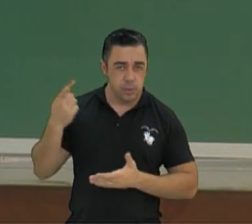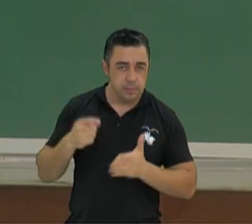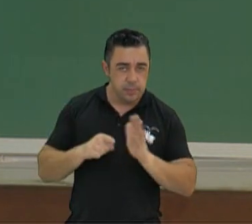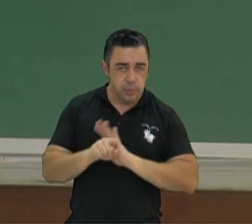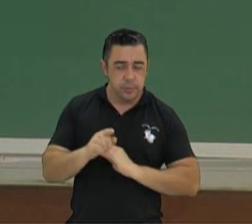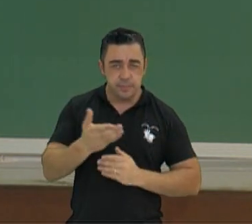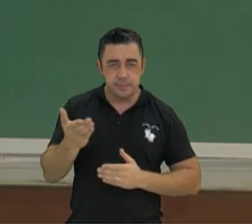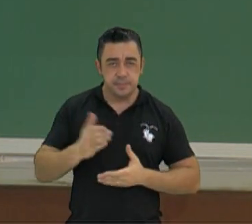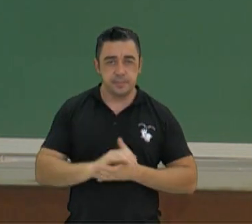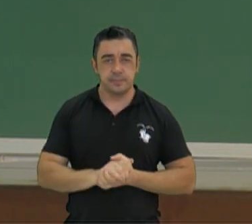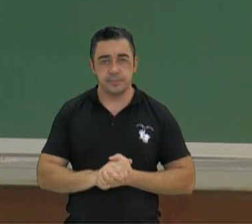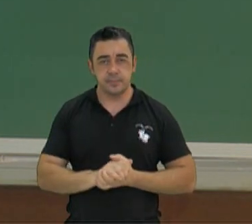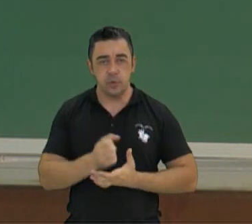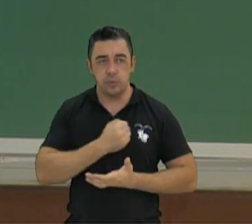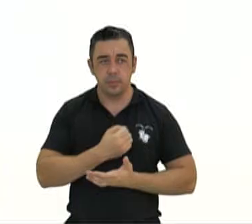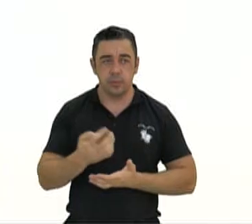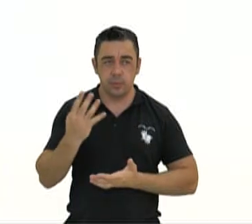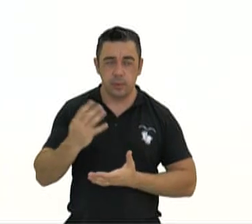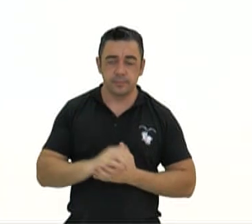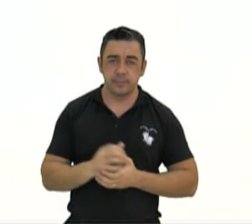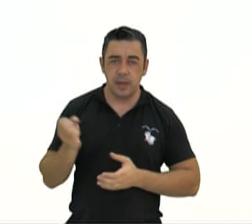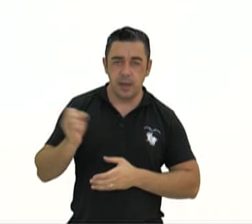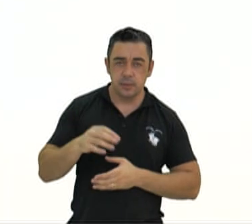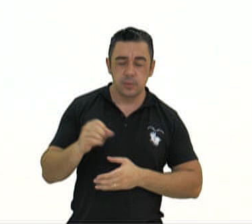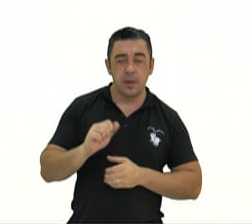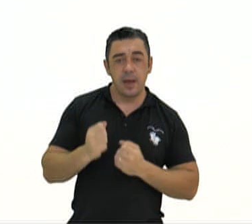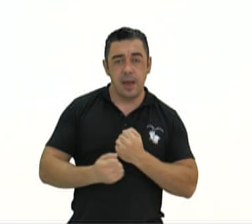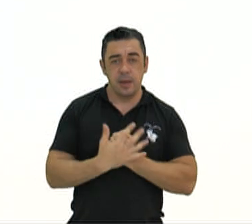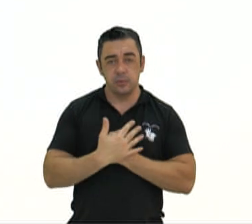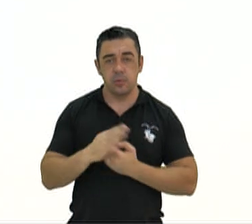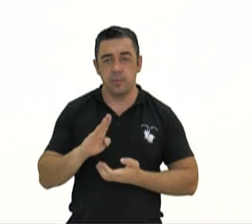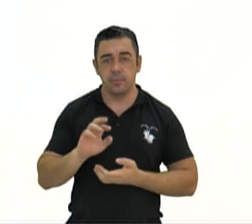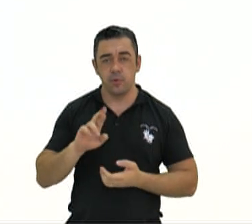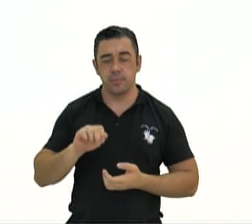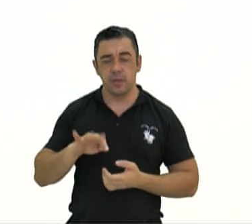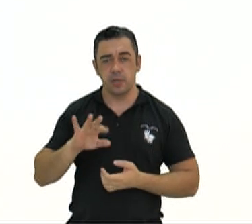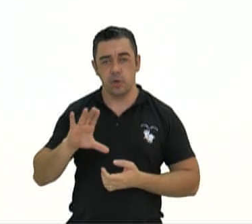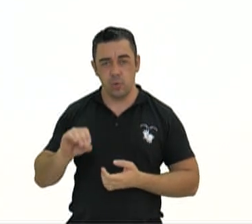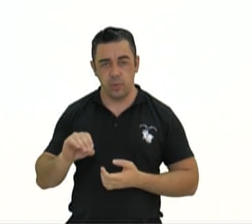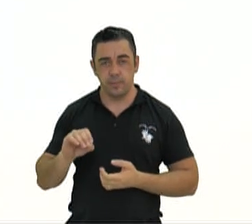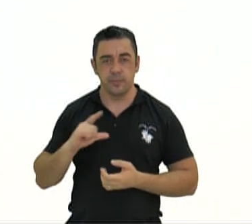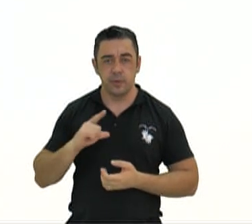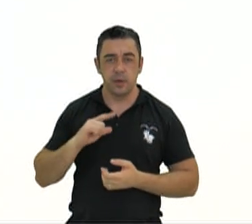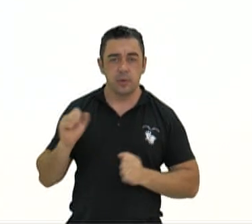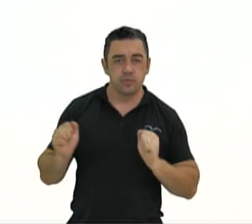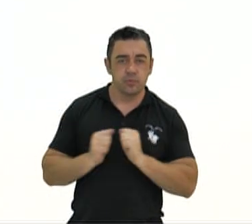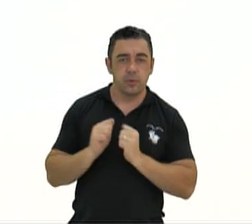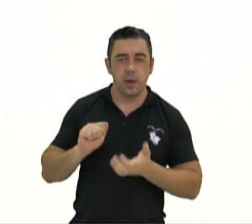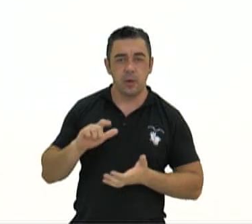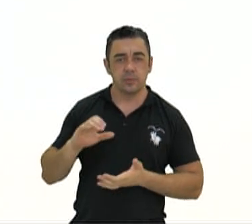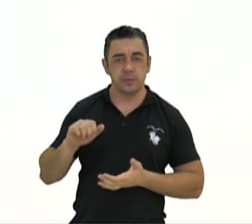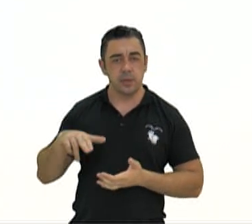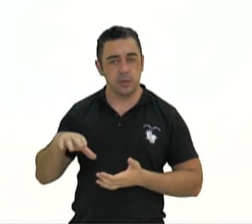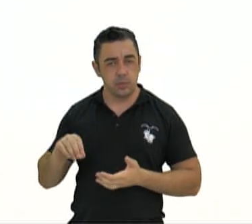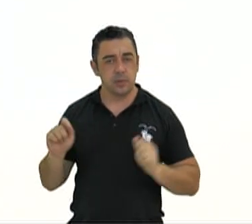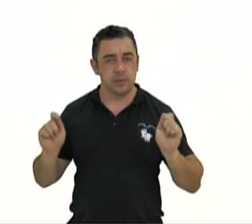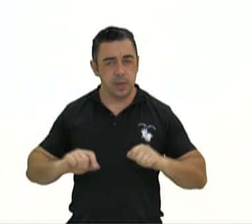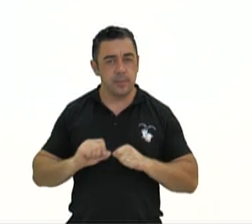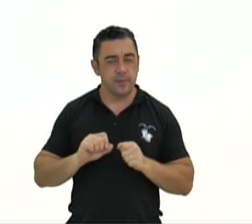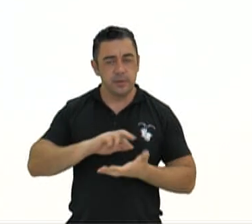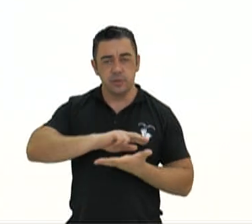questão? A adição de ácido bromídrico a um alceno pode conduzir a